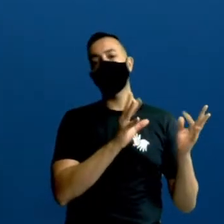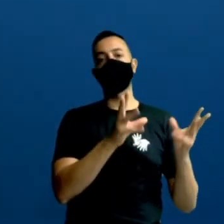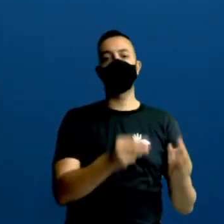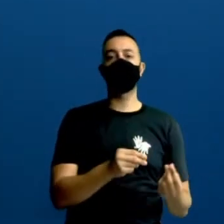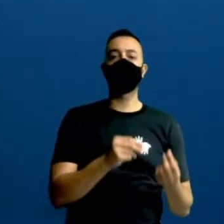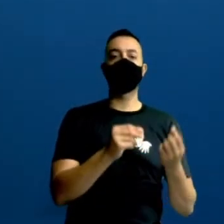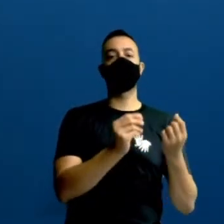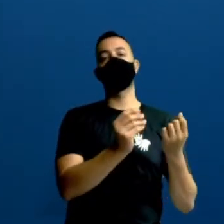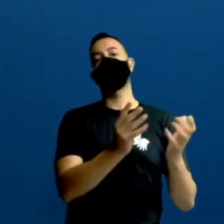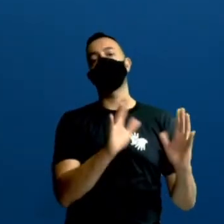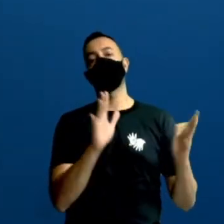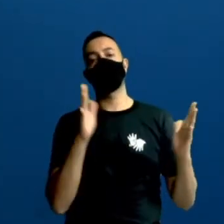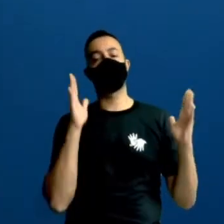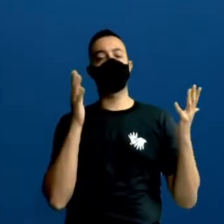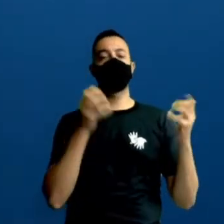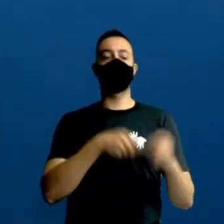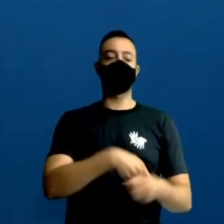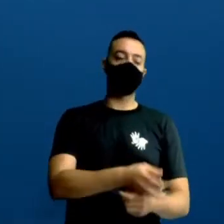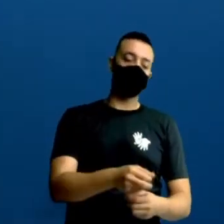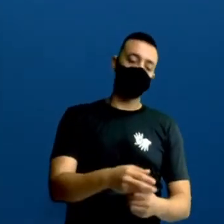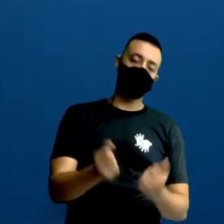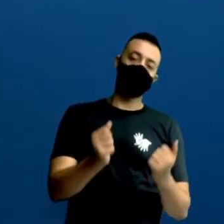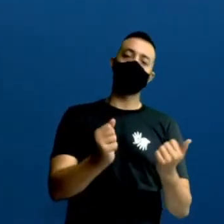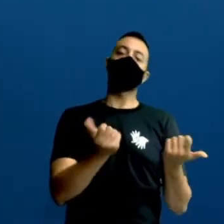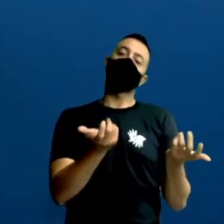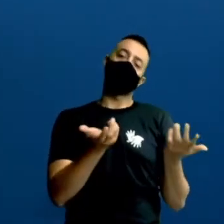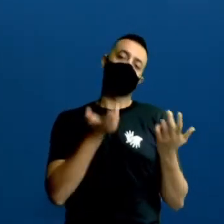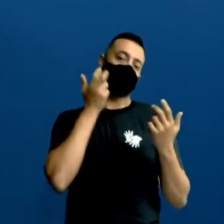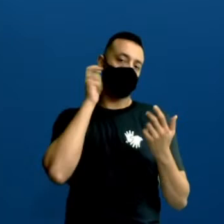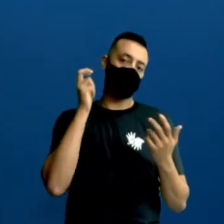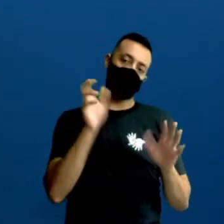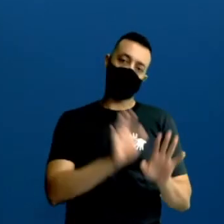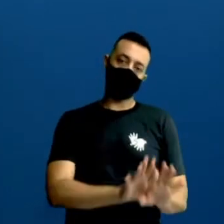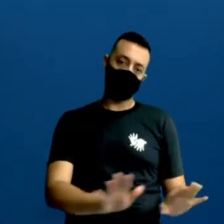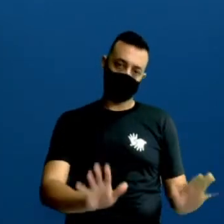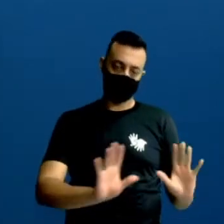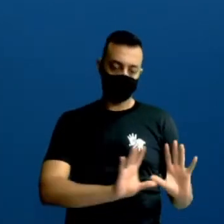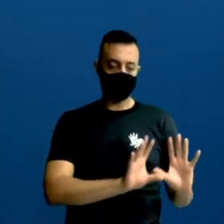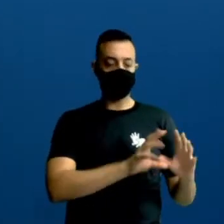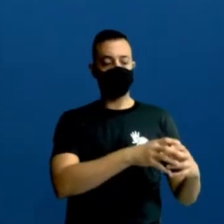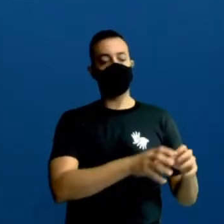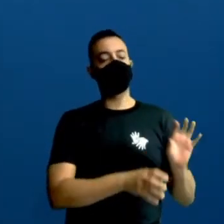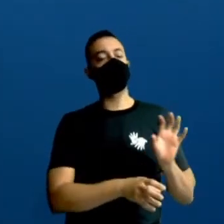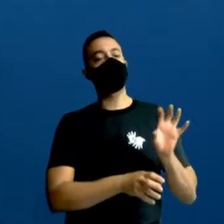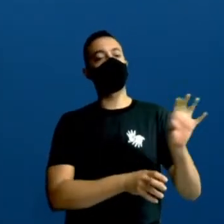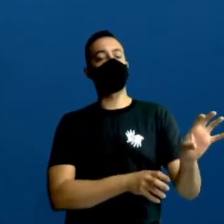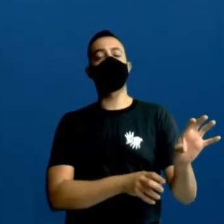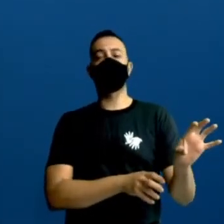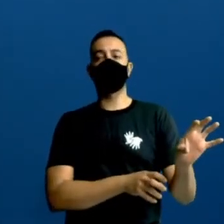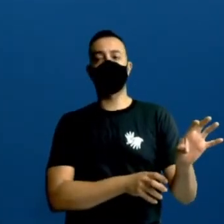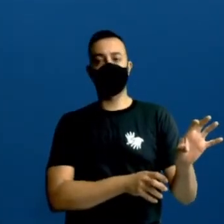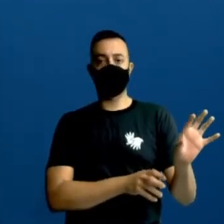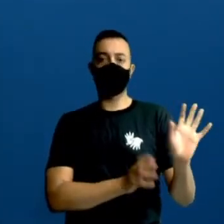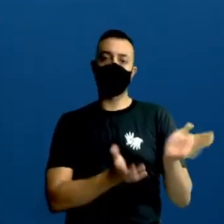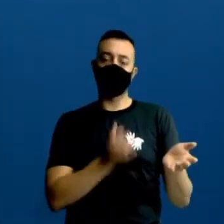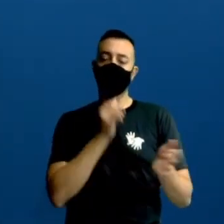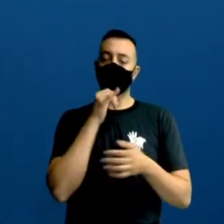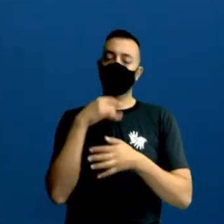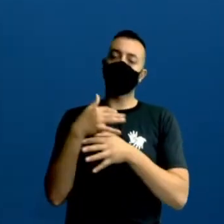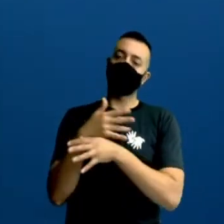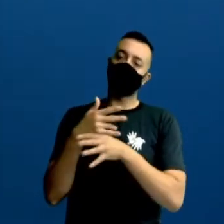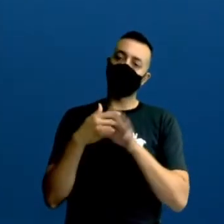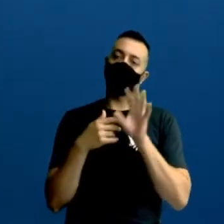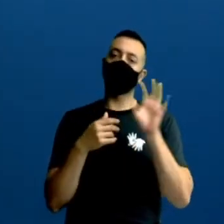tal vegetação, tal plantação, tal cultura, vai fazer parte daqui de uma região, da mesorregião